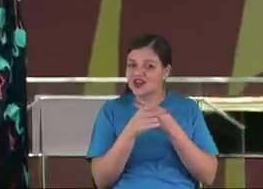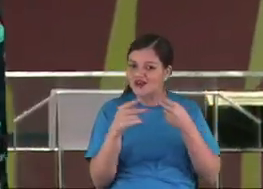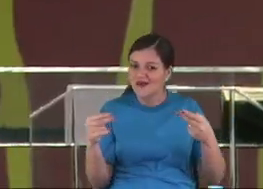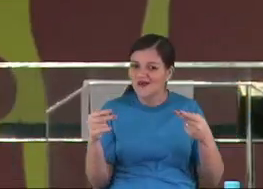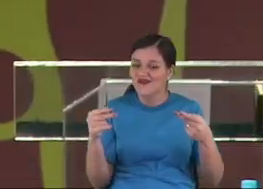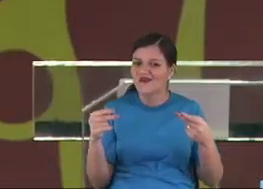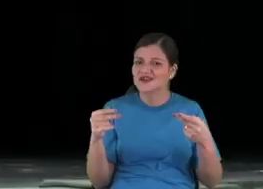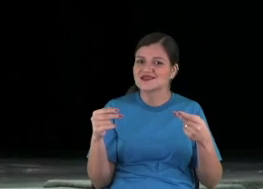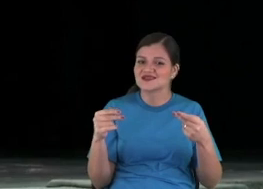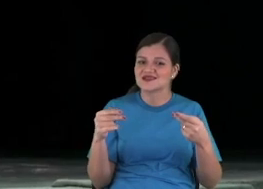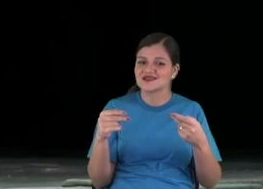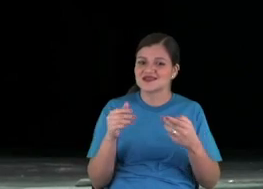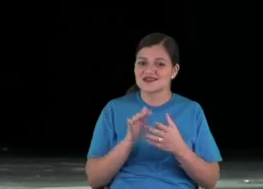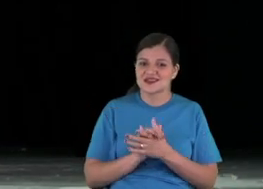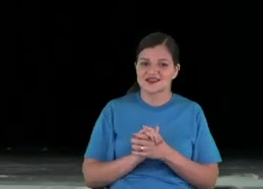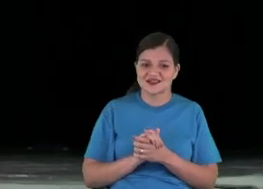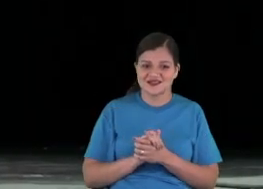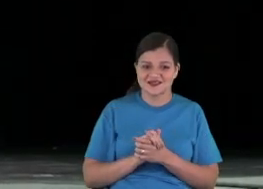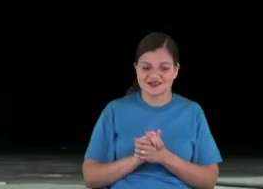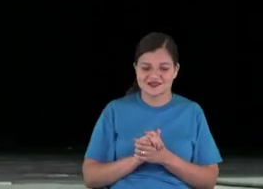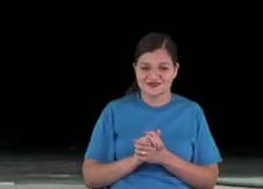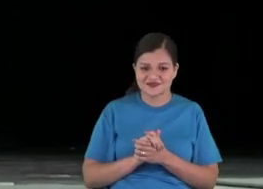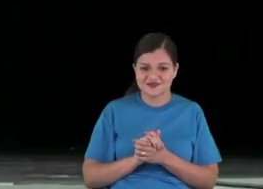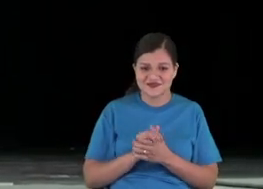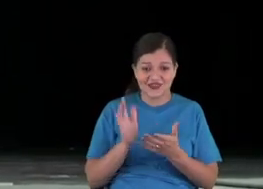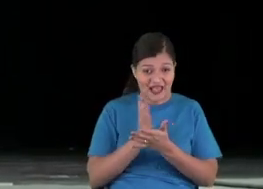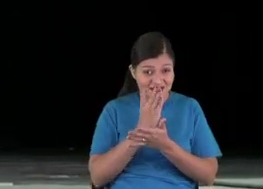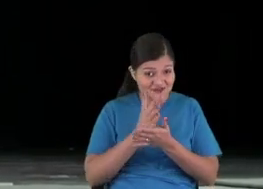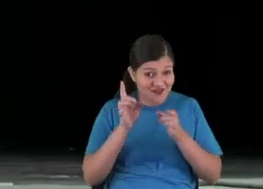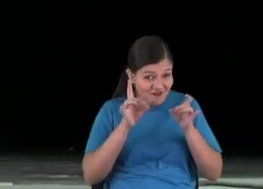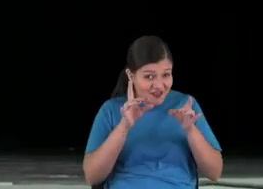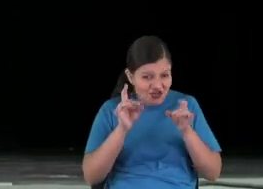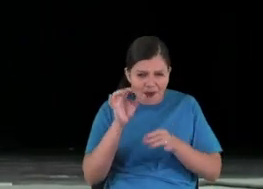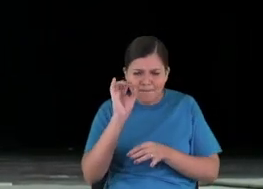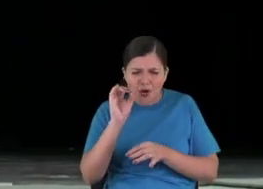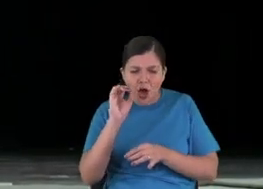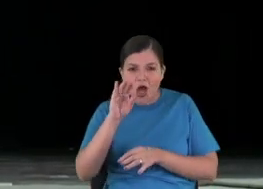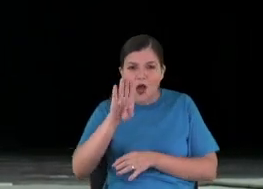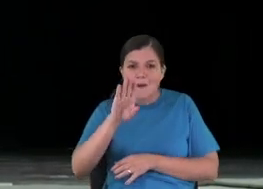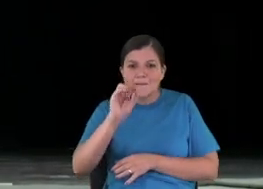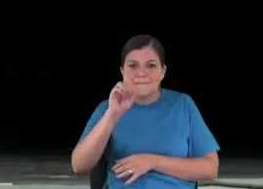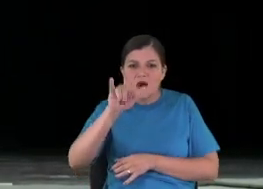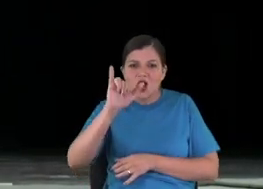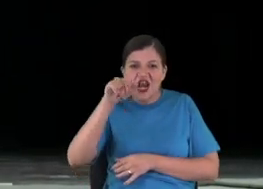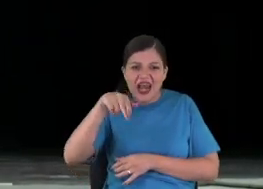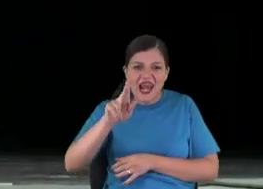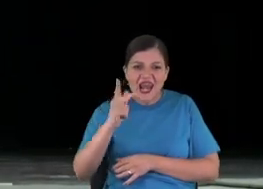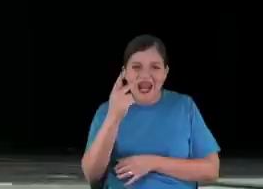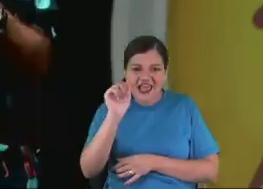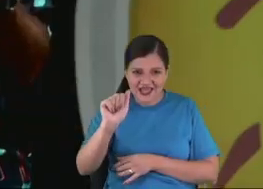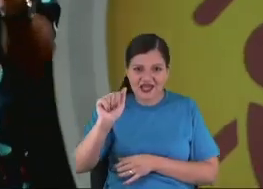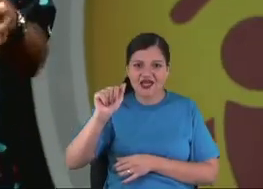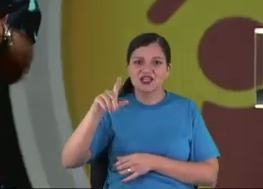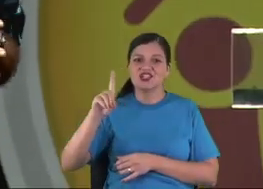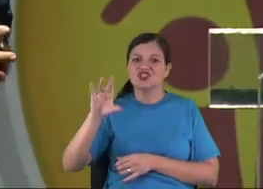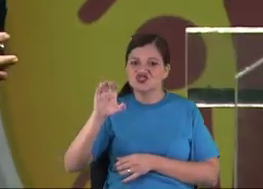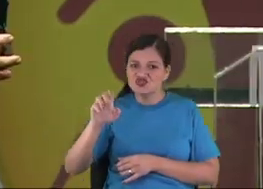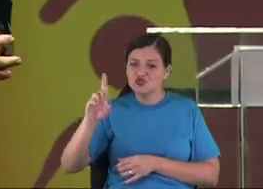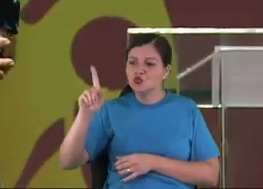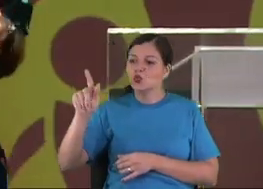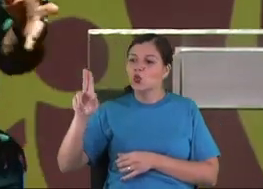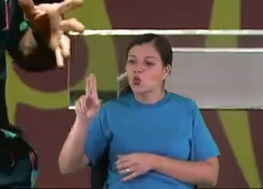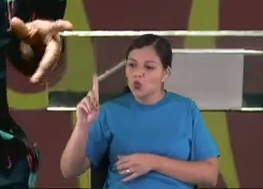coleção de bolinhas de gude, às vezes eu vendia e a gente negociava e vinha uma